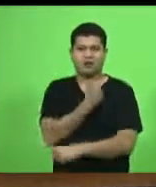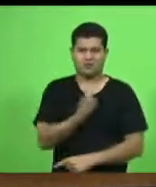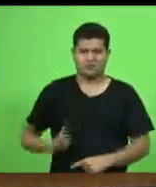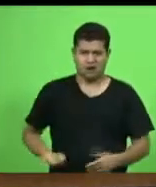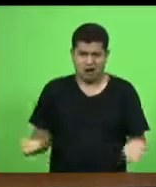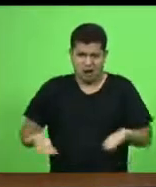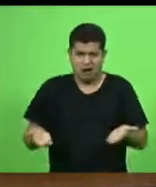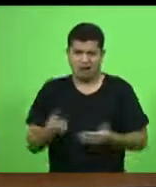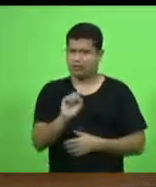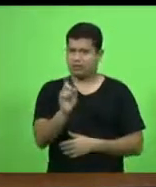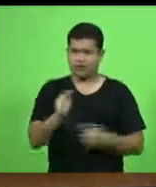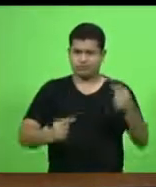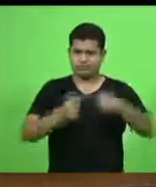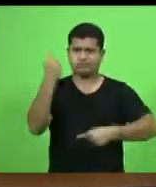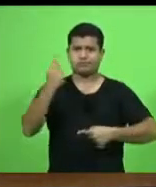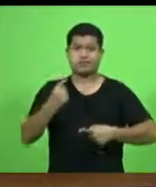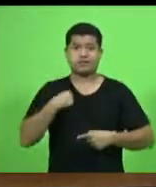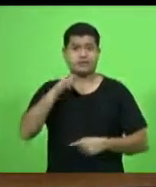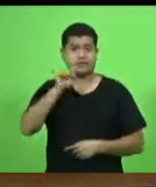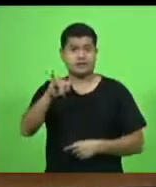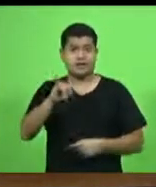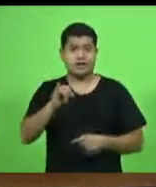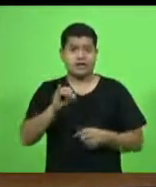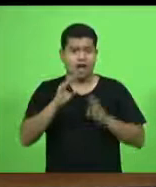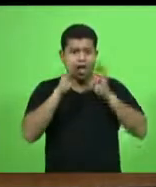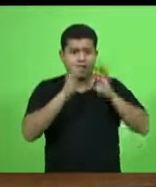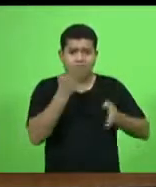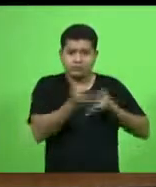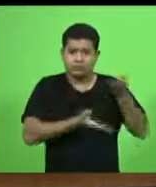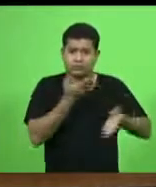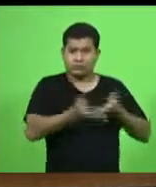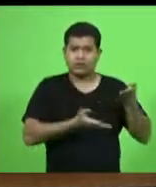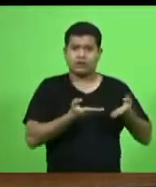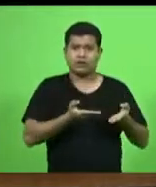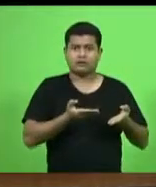E se não der atenção para os deputados como eles merecem, nós vamos berrar.